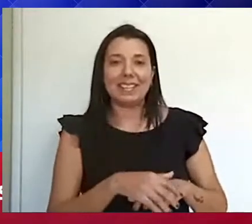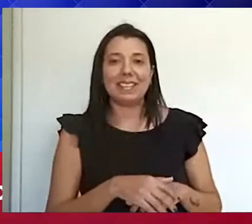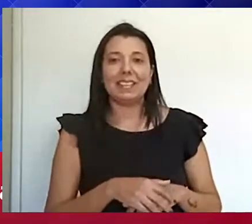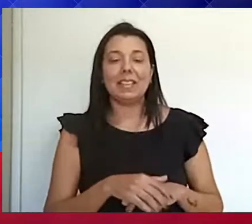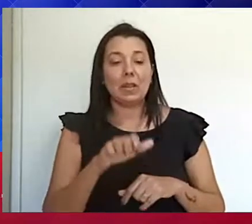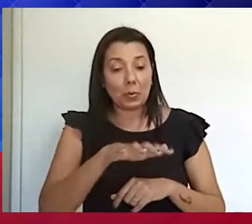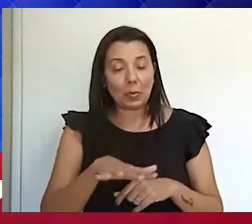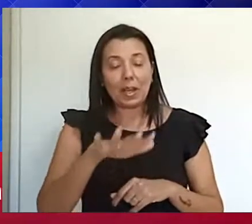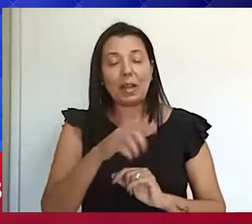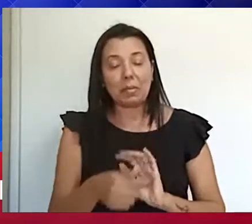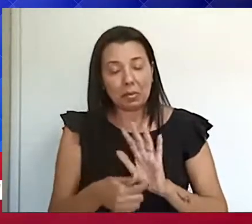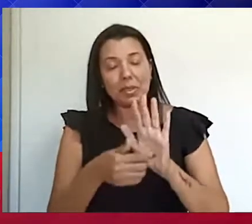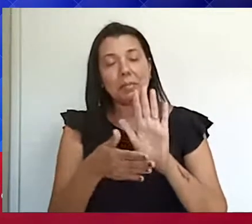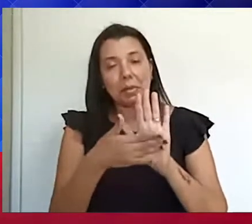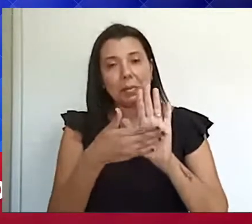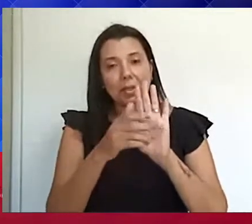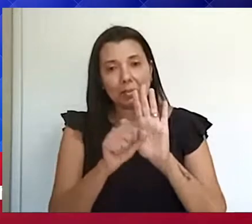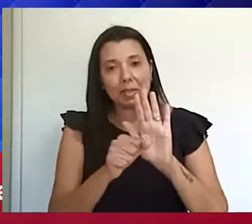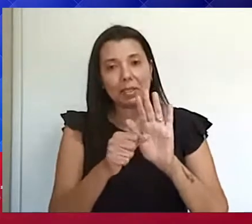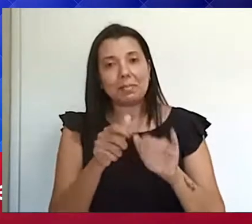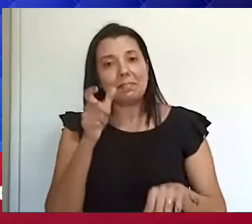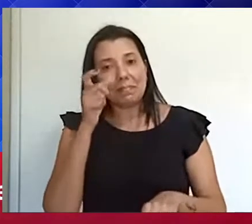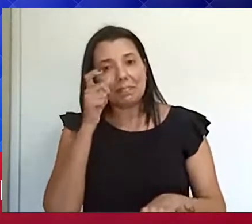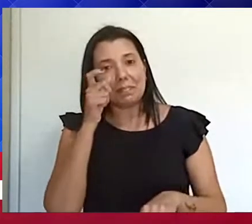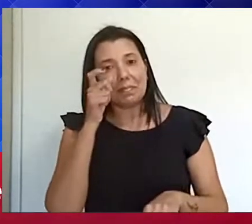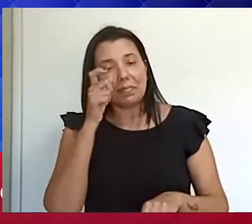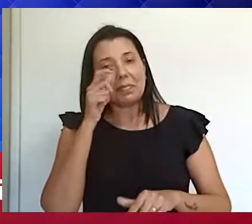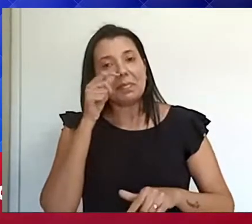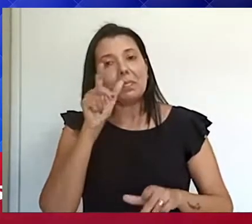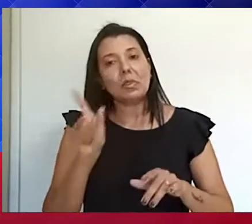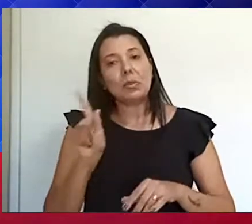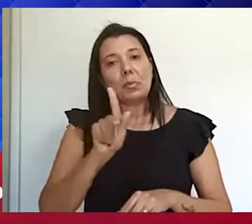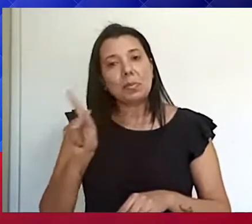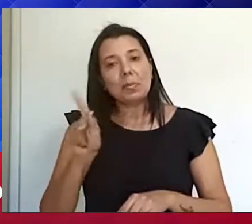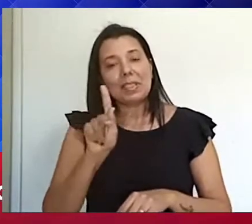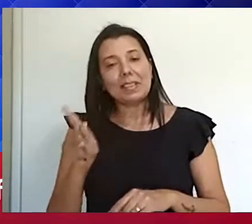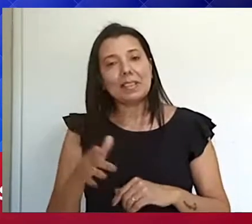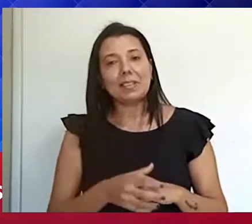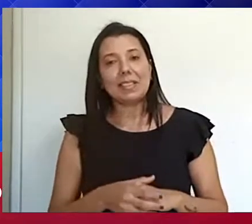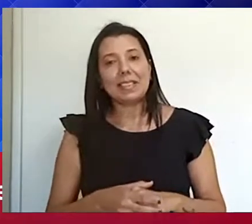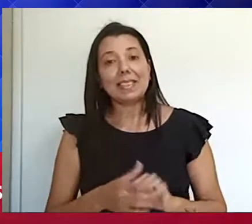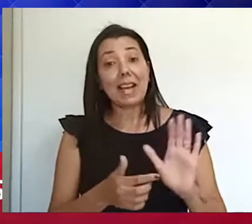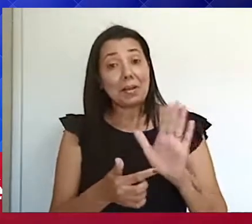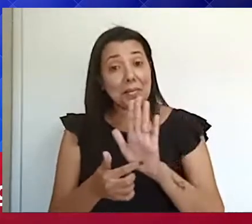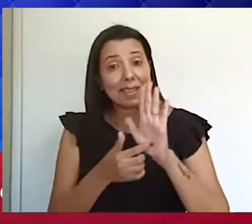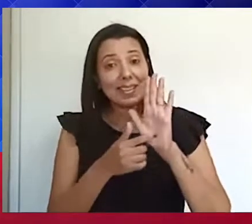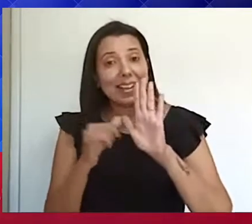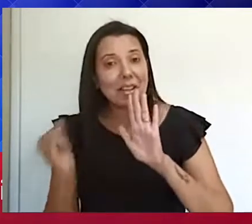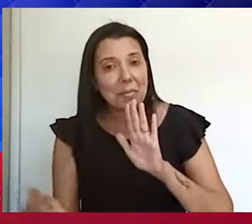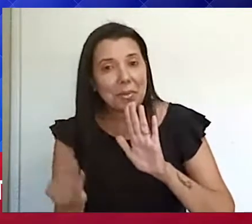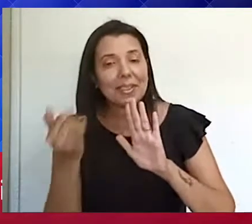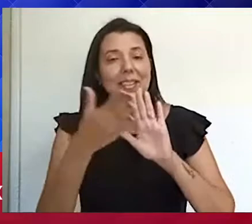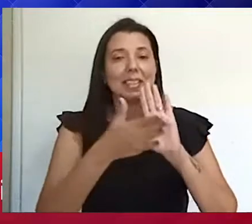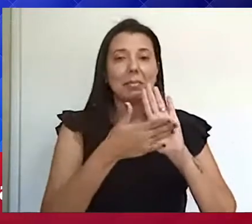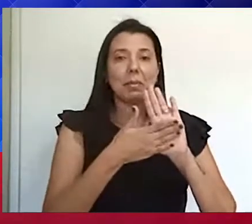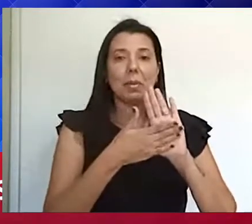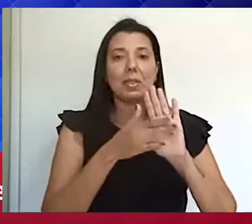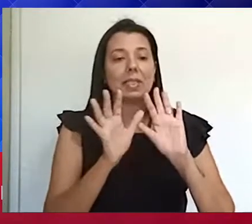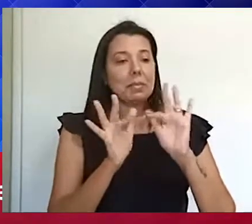essas pautas, né, de interesse dos professores, apresentar a importância dessas pautas para os pais, para